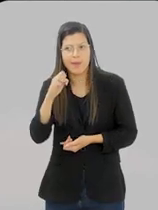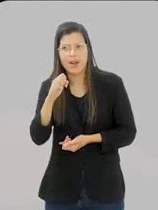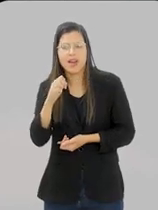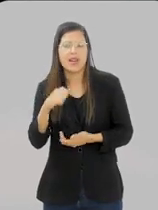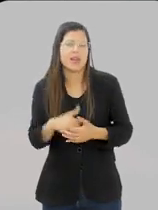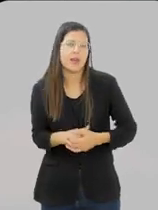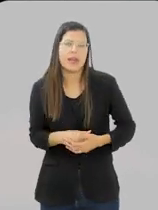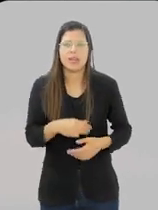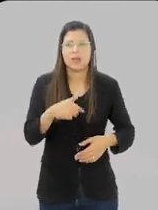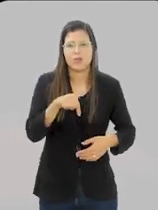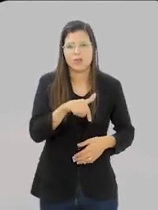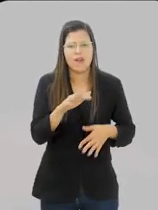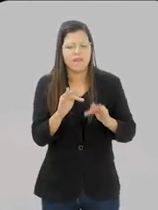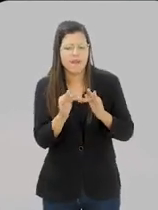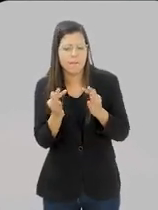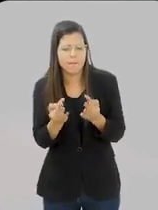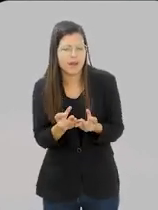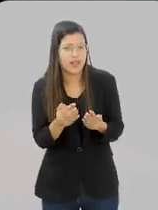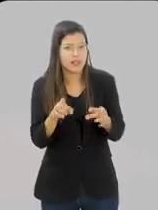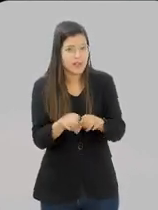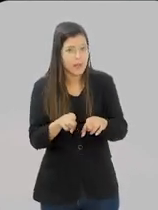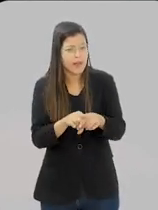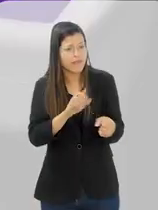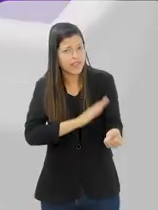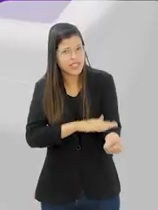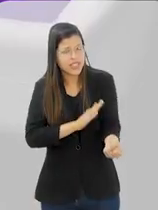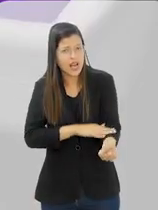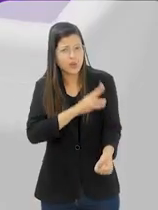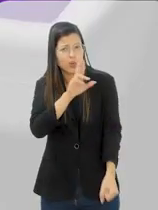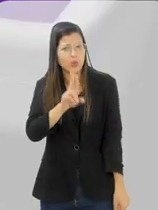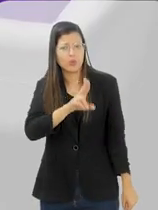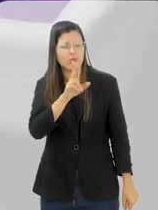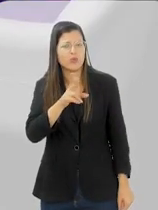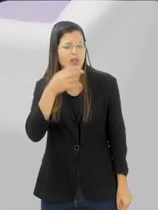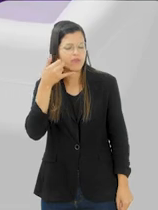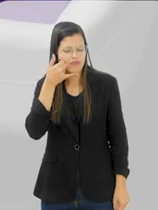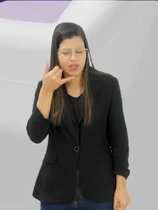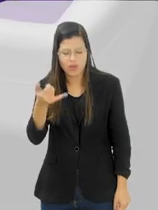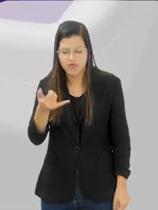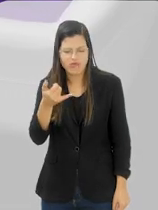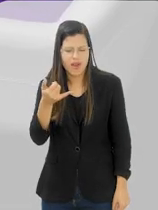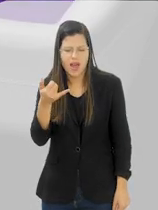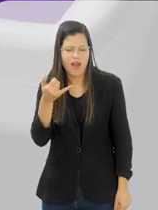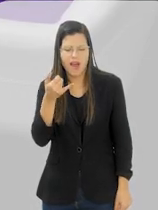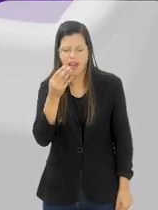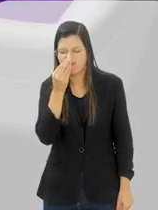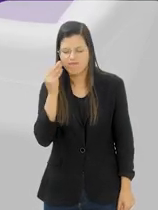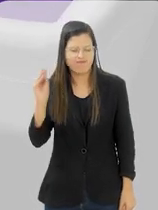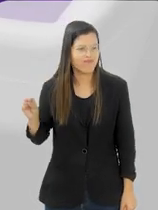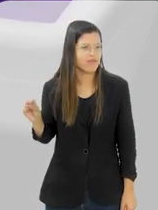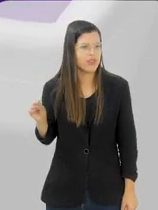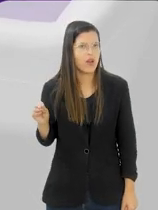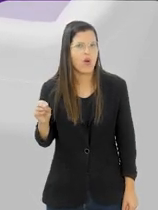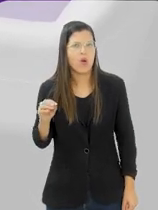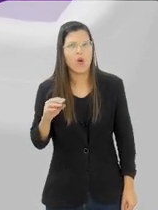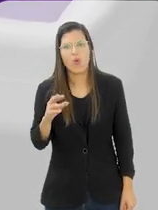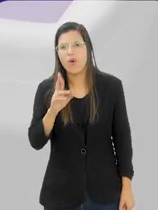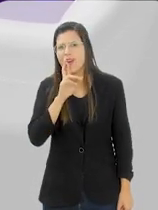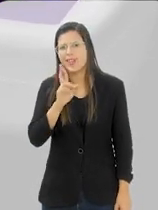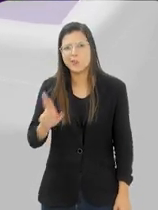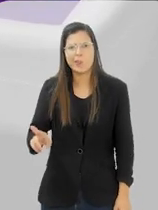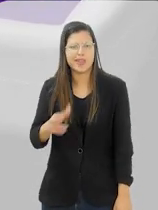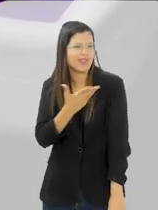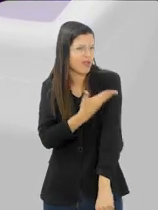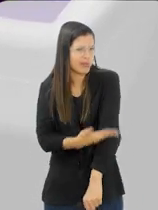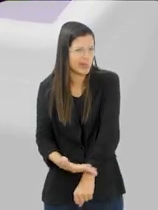o pai tá lá também viciado na tela e não sai, não olha, e a criança está falando e você está respondendo no